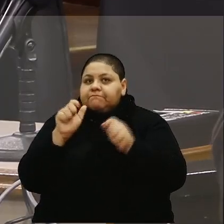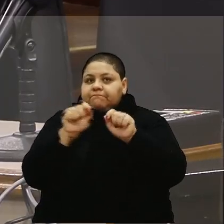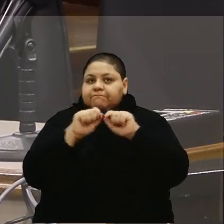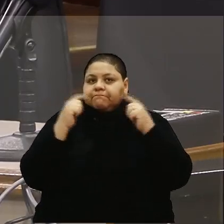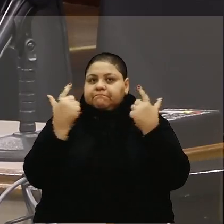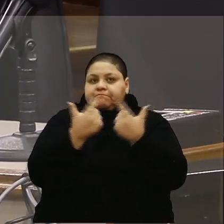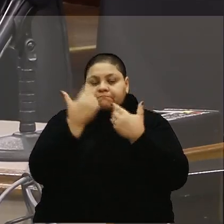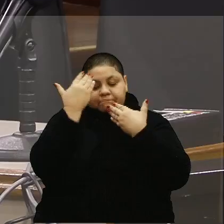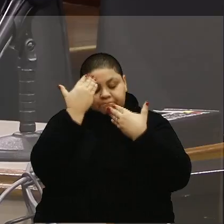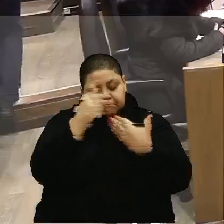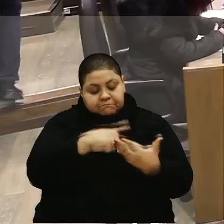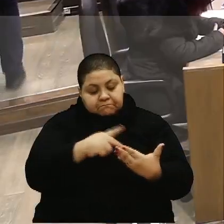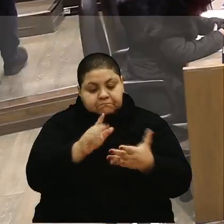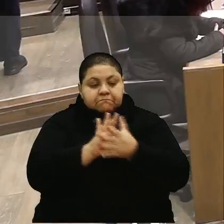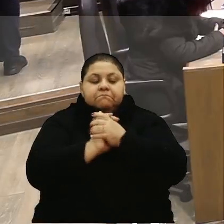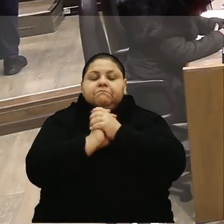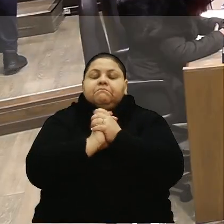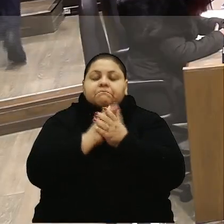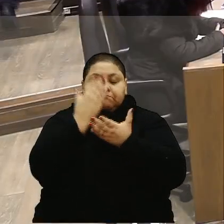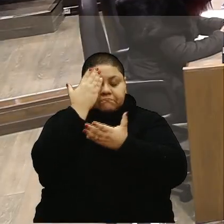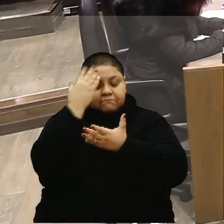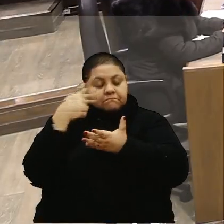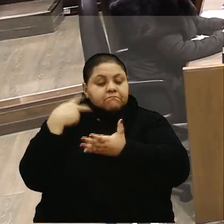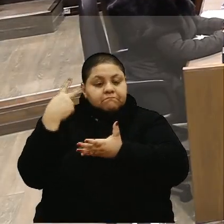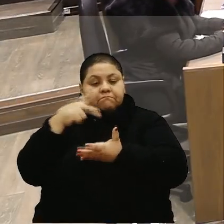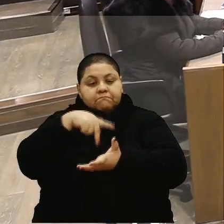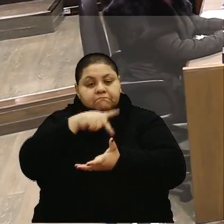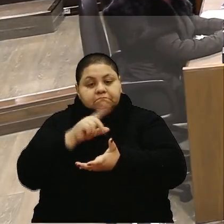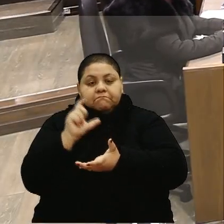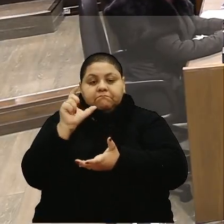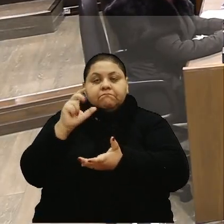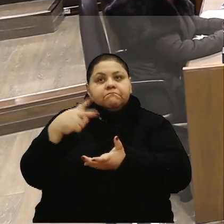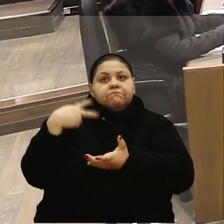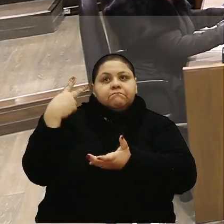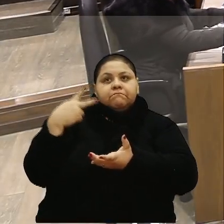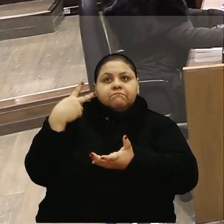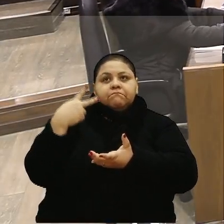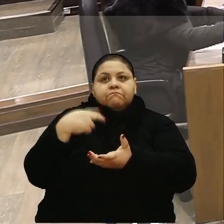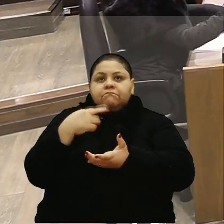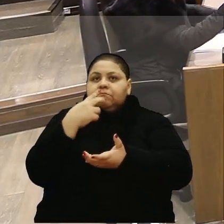Legislativa. Obrigado, senhor presidente. Obrigado, vereador Pedro Rodrigues. Com a palavra, a vereadora Rose Frigeri.